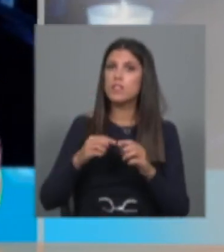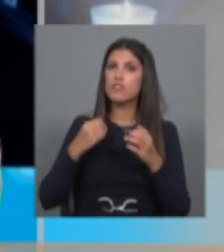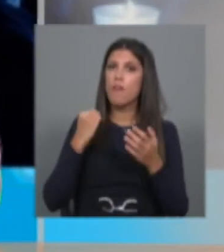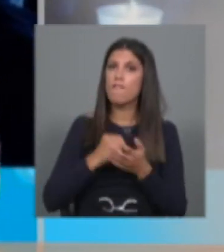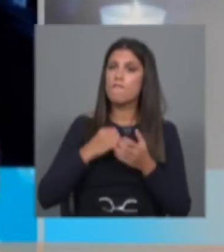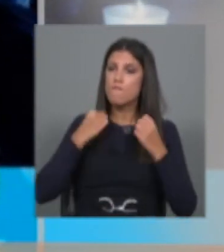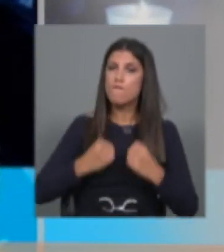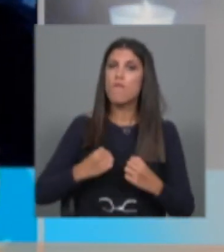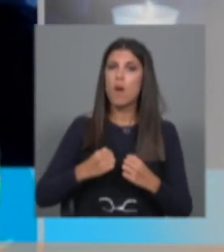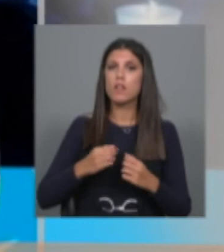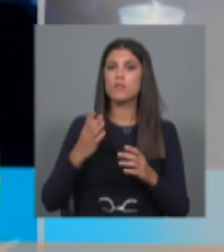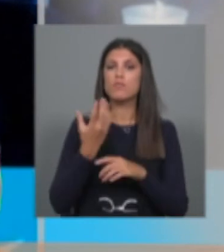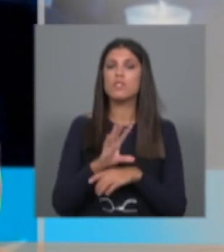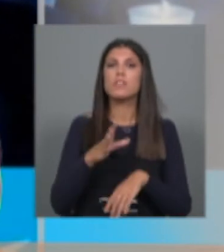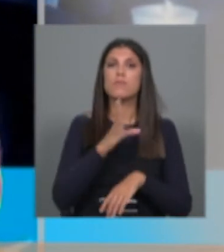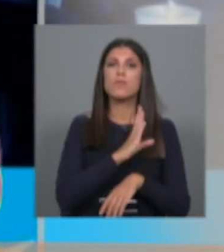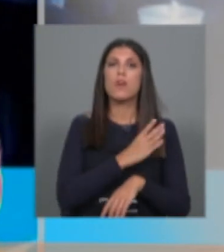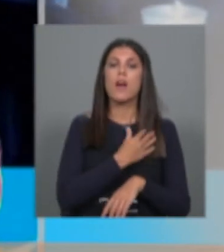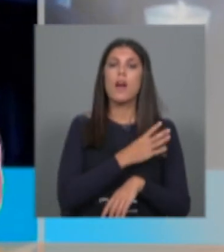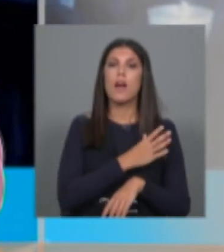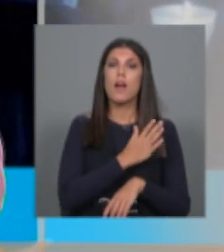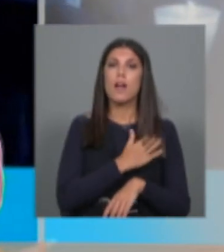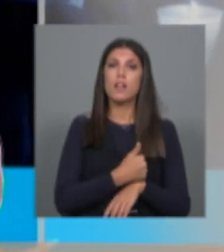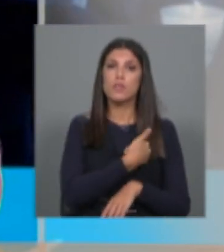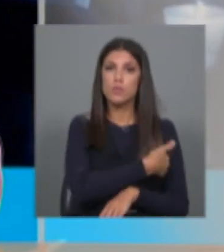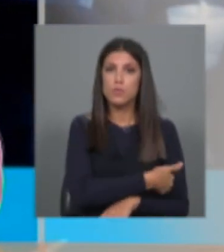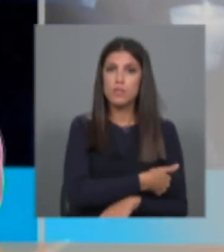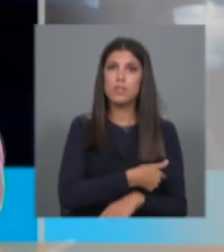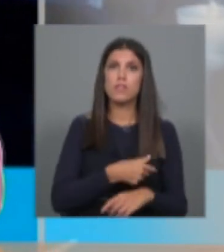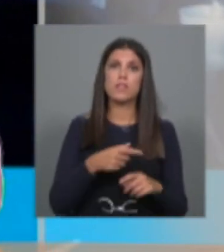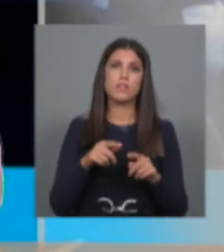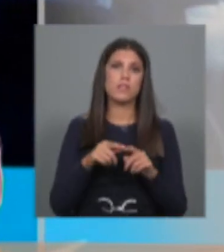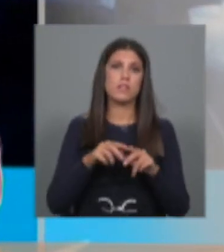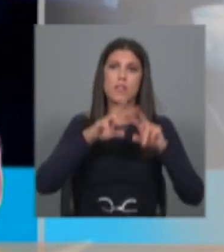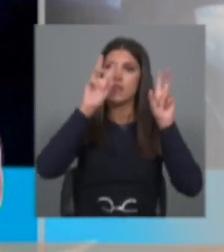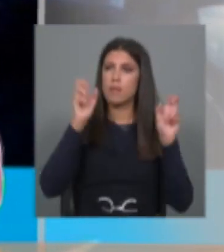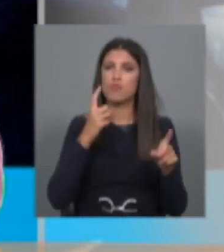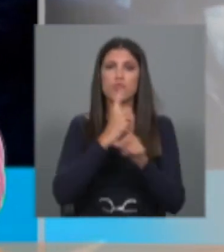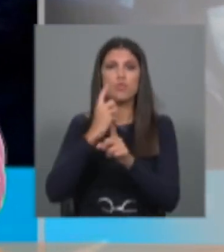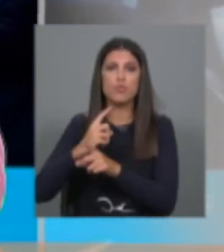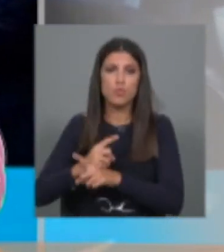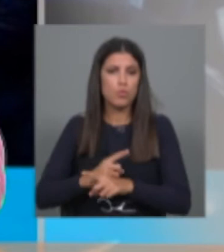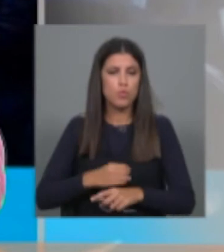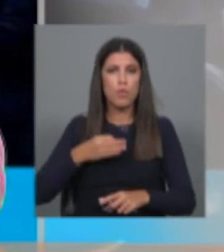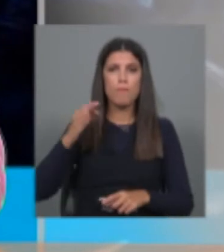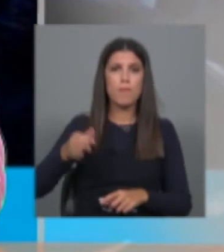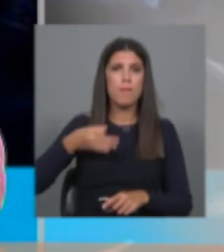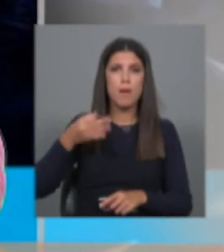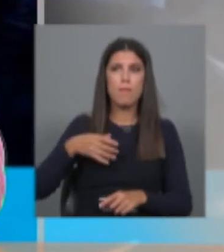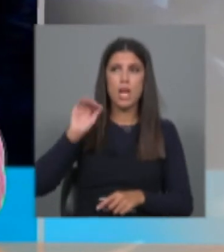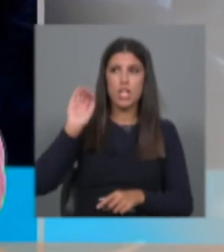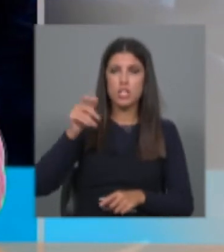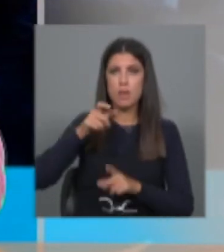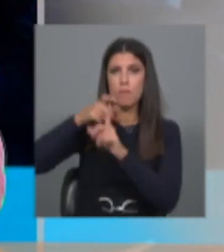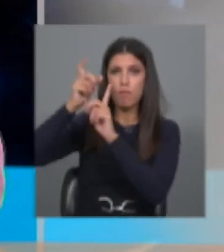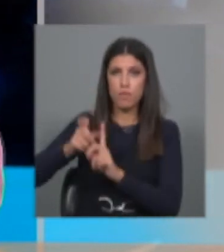Por exemplo, a Suíça faz referendos a miúdo e sobre variedíssimas coisas. Eu penso que